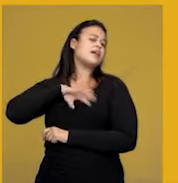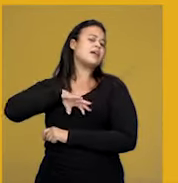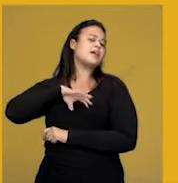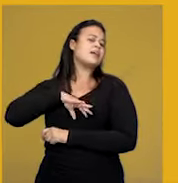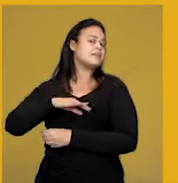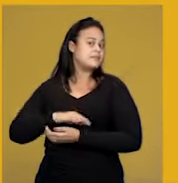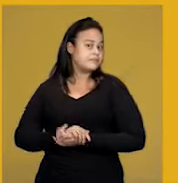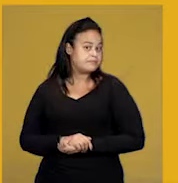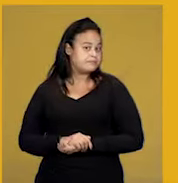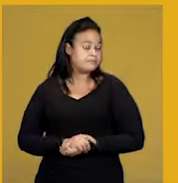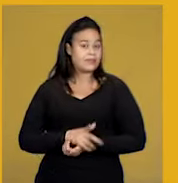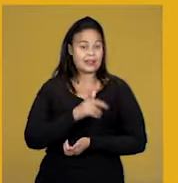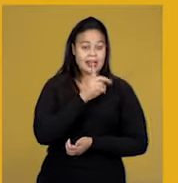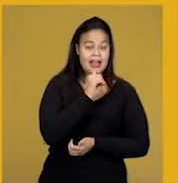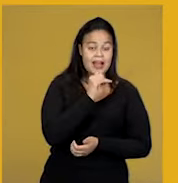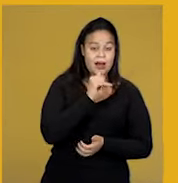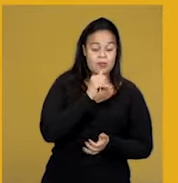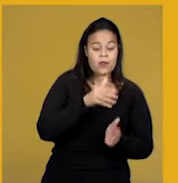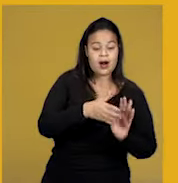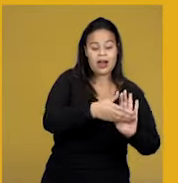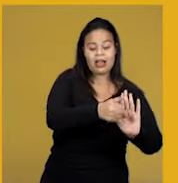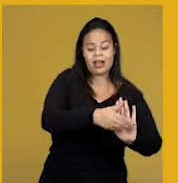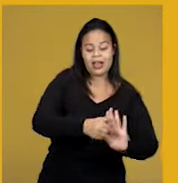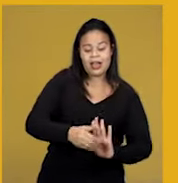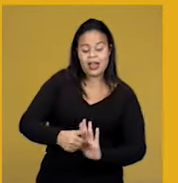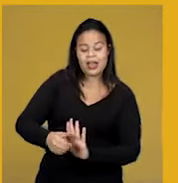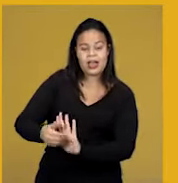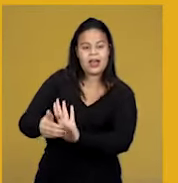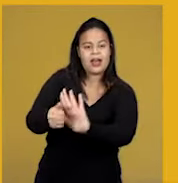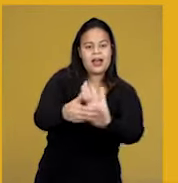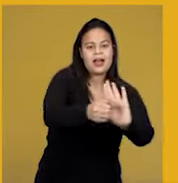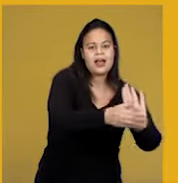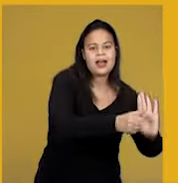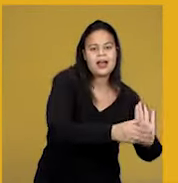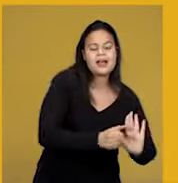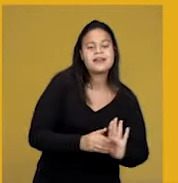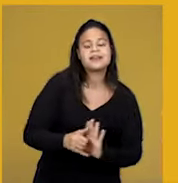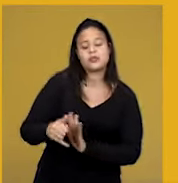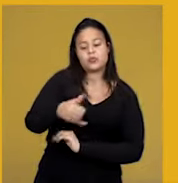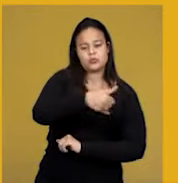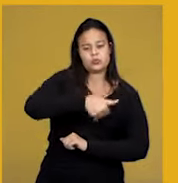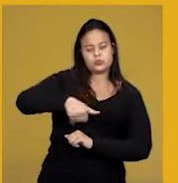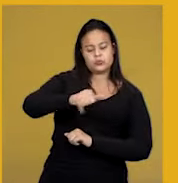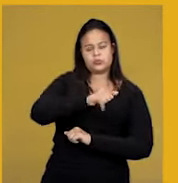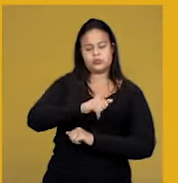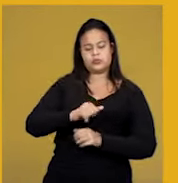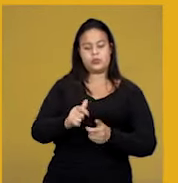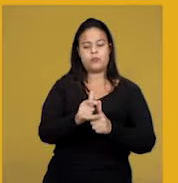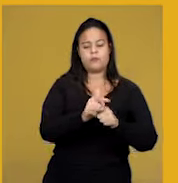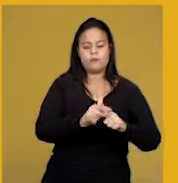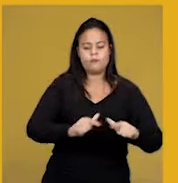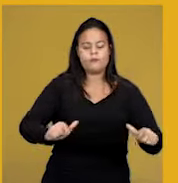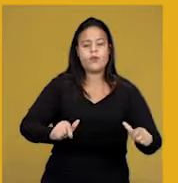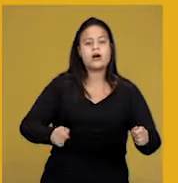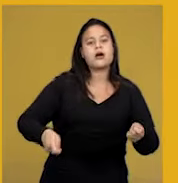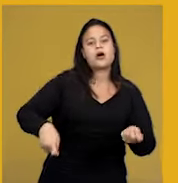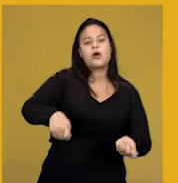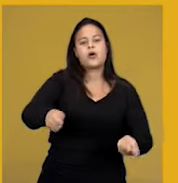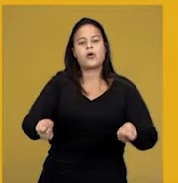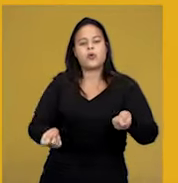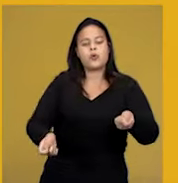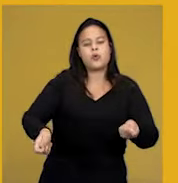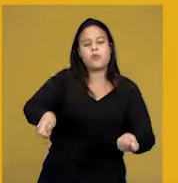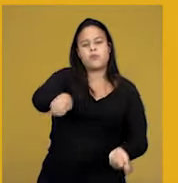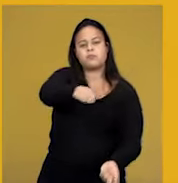Água removendo a gordura, limpando a nossa louça. A louça da nossa casa. Mas para onde